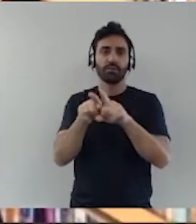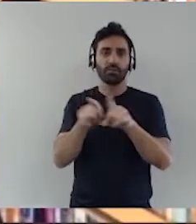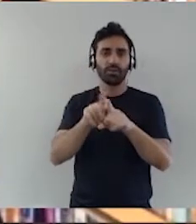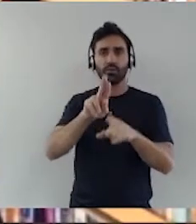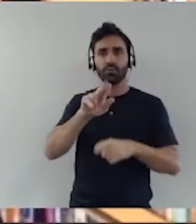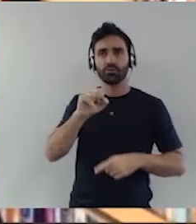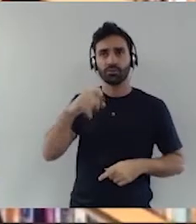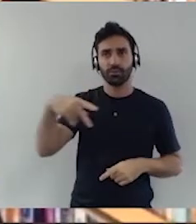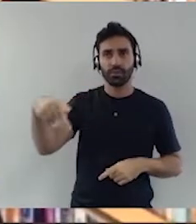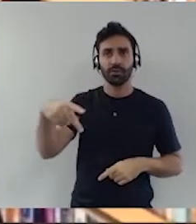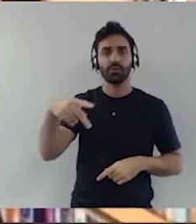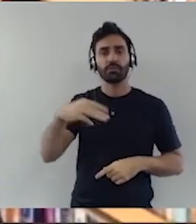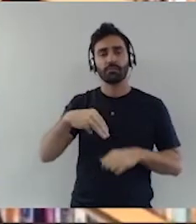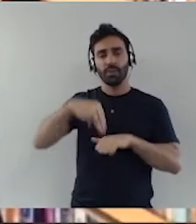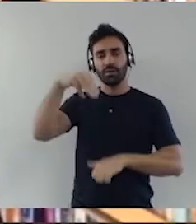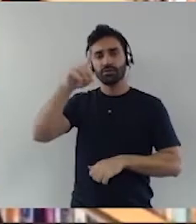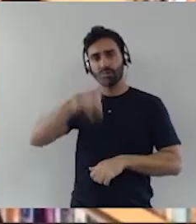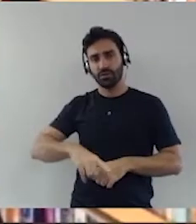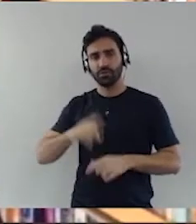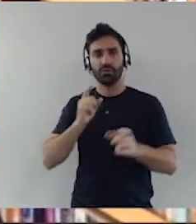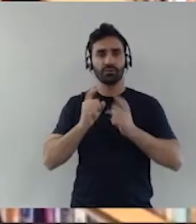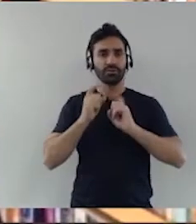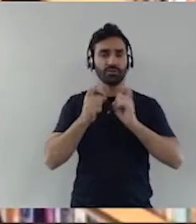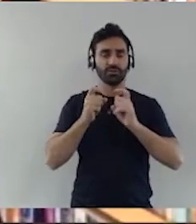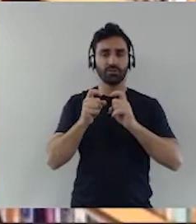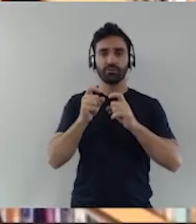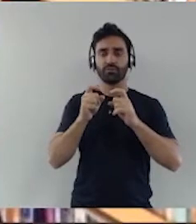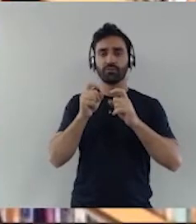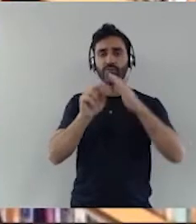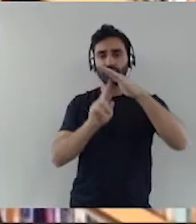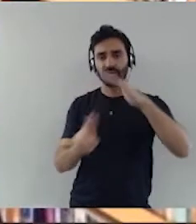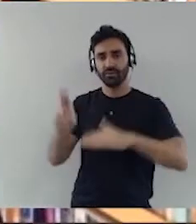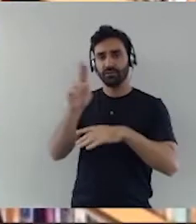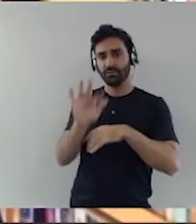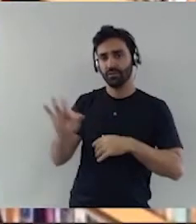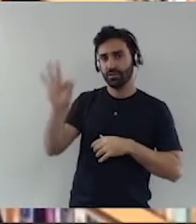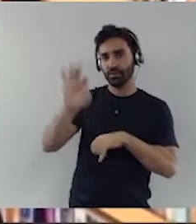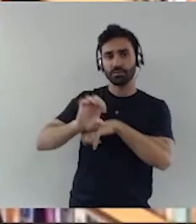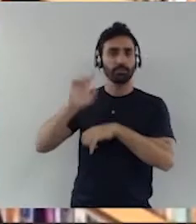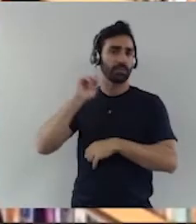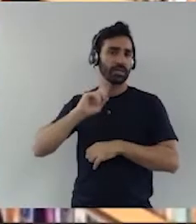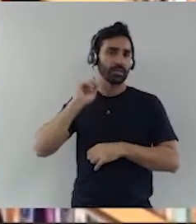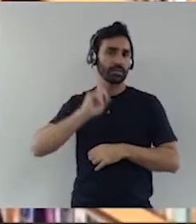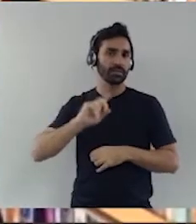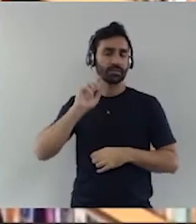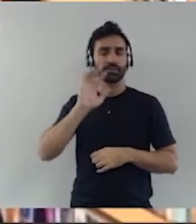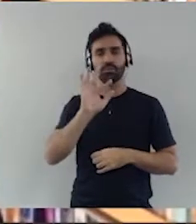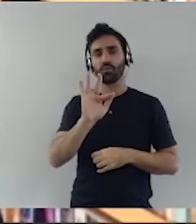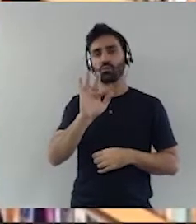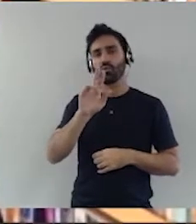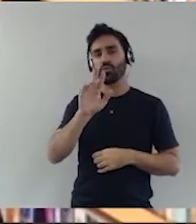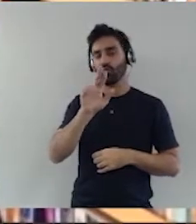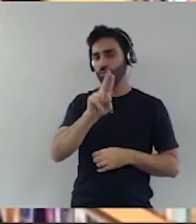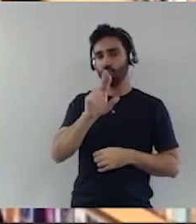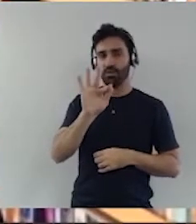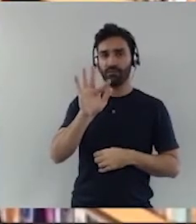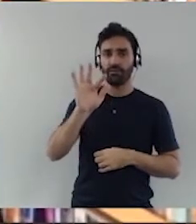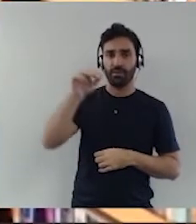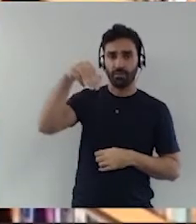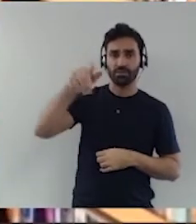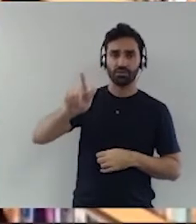e mestre em Direito Administrativo pela Universidade Federal de Minas Gerais. Com a palavra, o doutor Fabrício